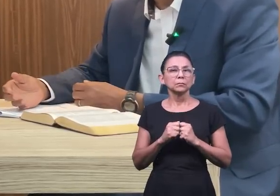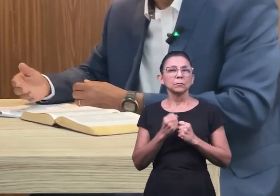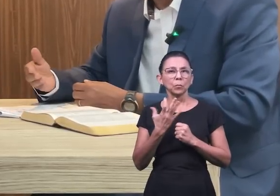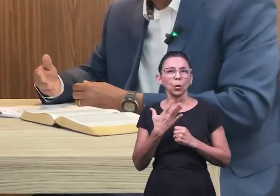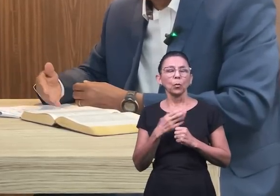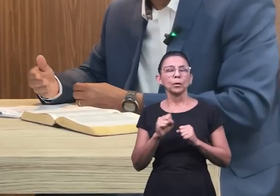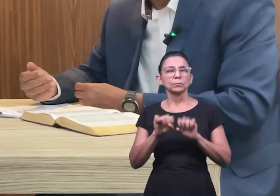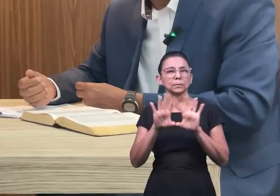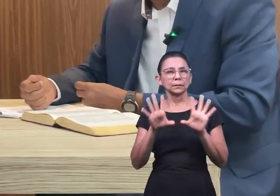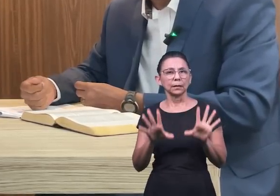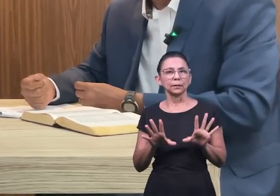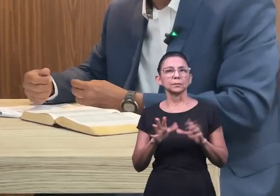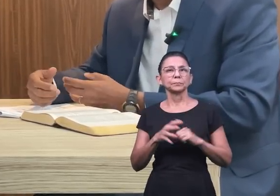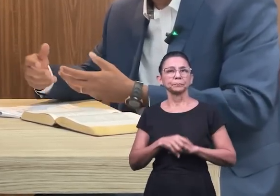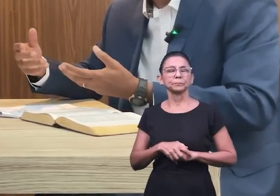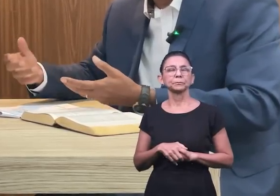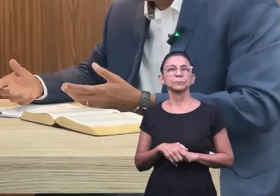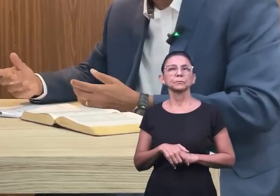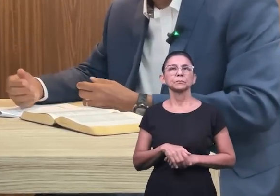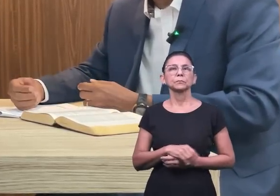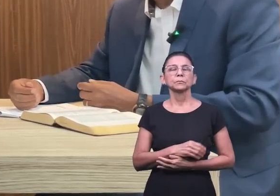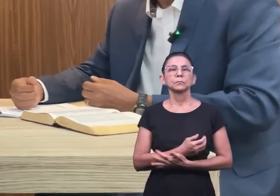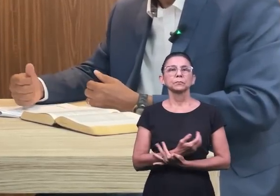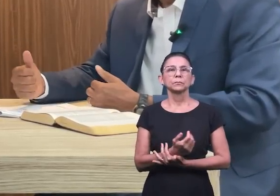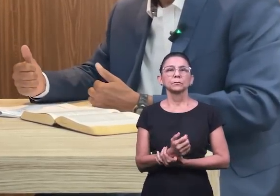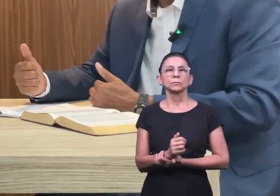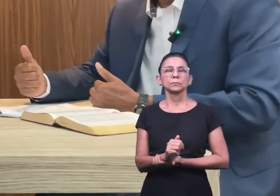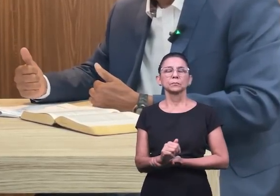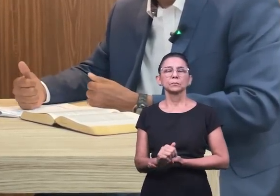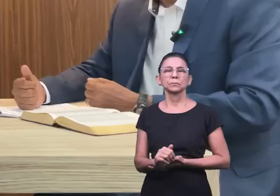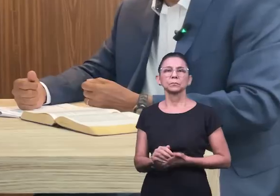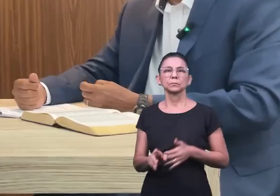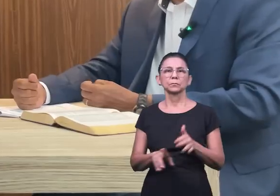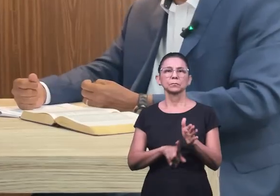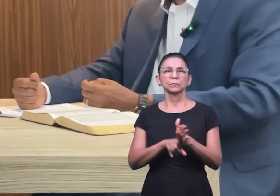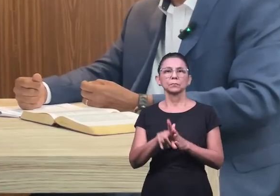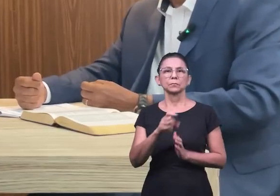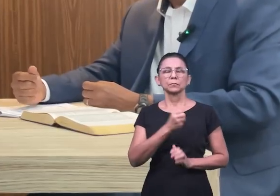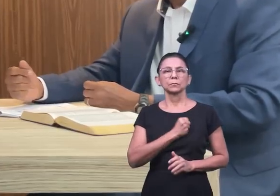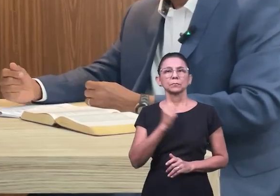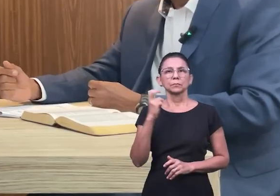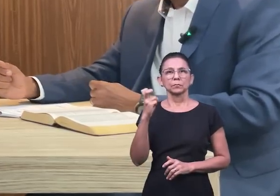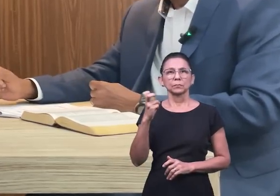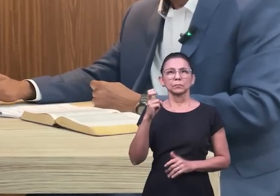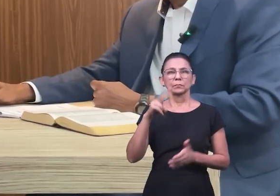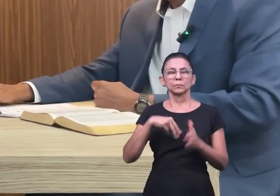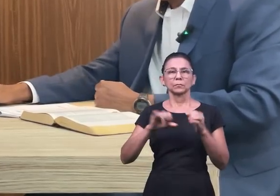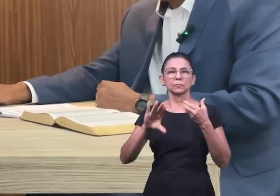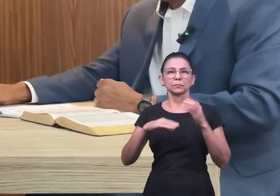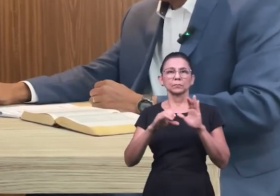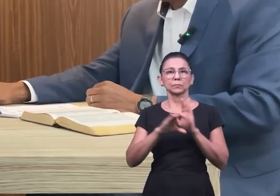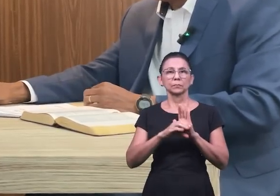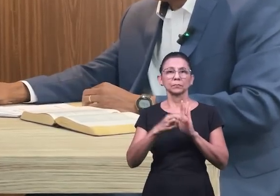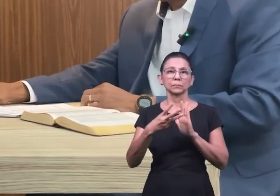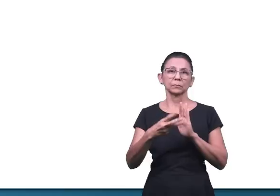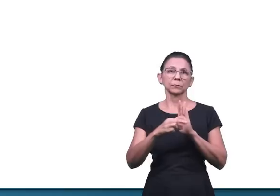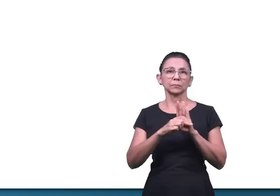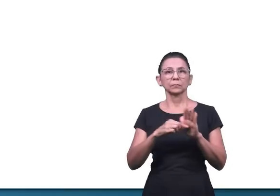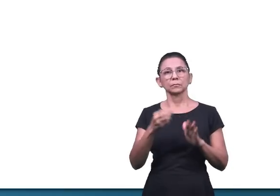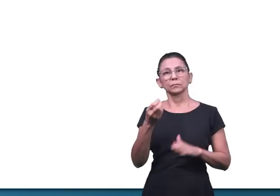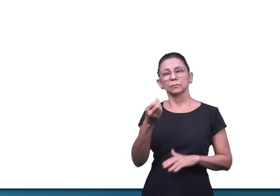ver. É bastante interessante a resposta que ele deu, foi mais ampla, mas foi muito boa. Amém. Pergunta número